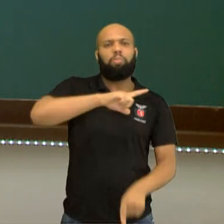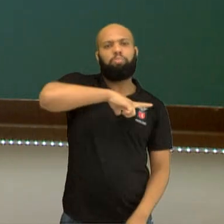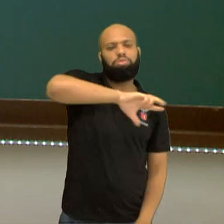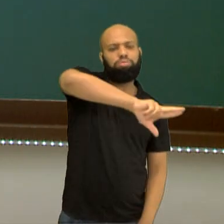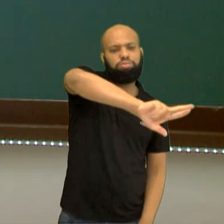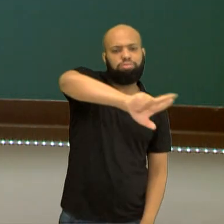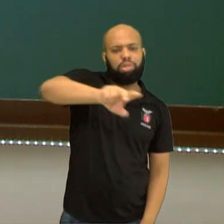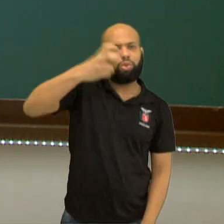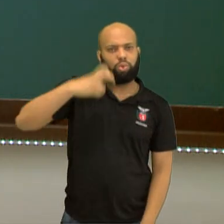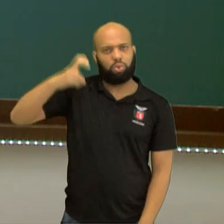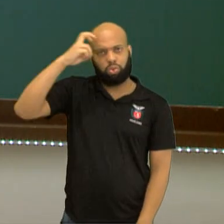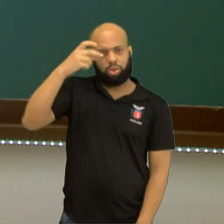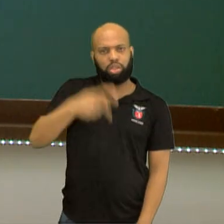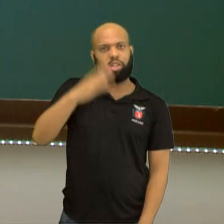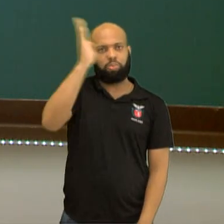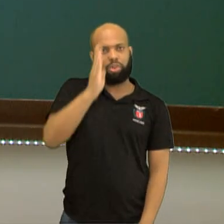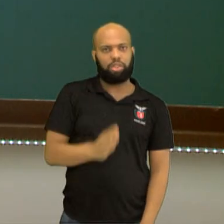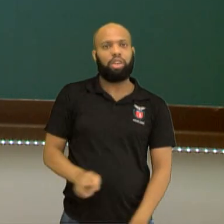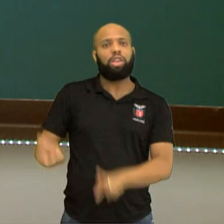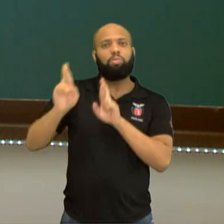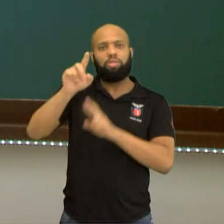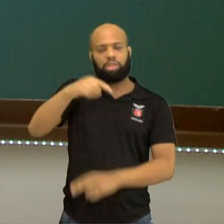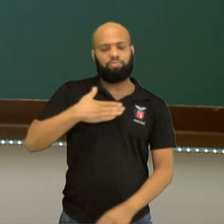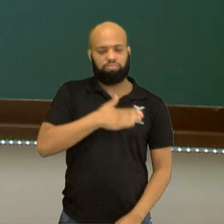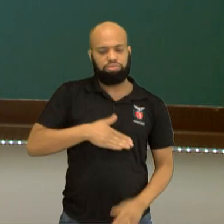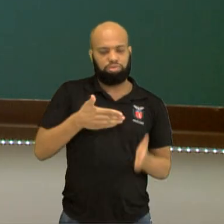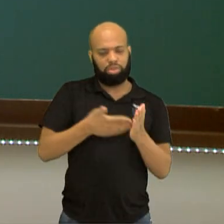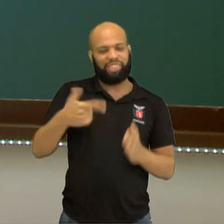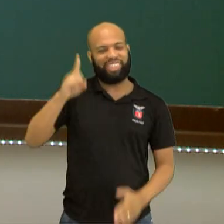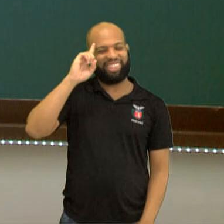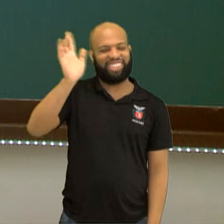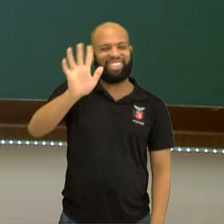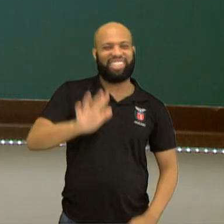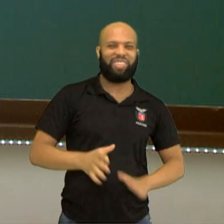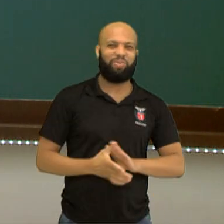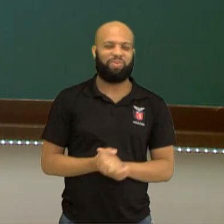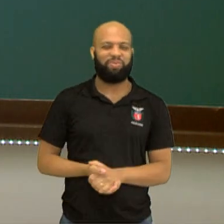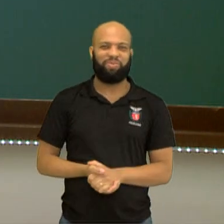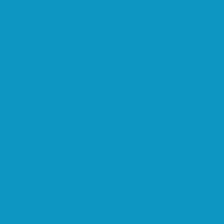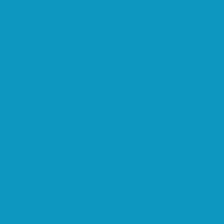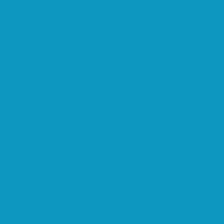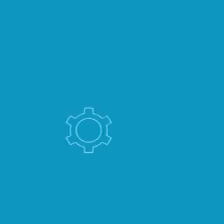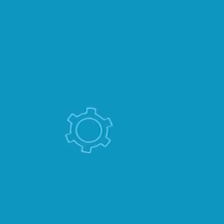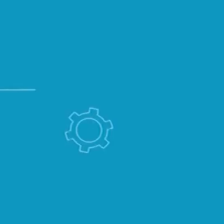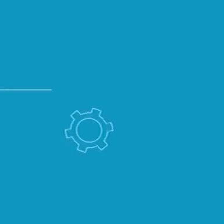diversidade cultural do território brasileiro. Espero que vocês tenham gostado. Até breve.